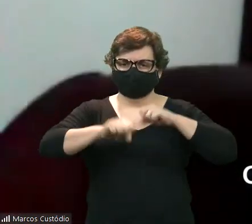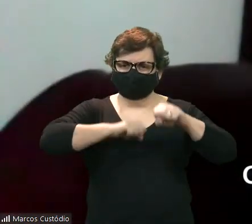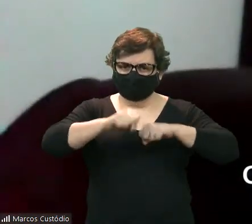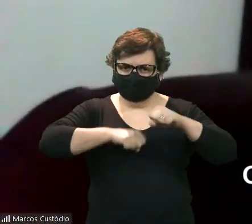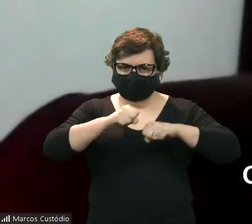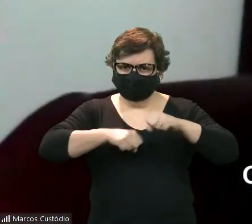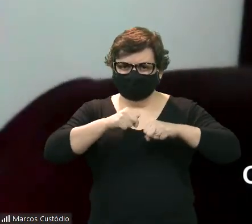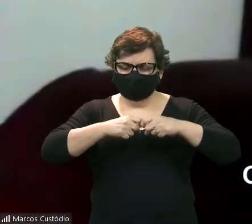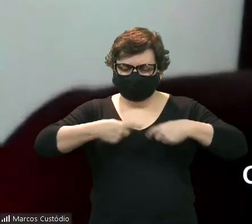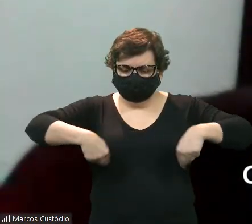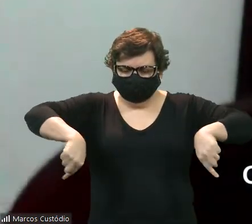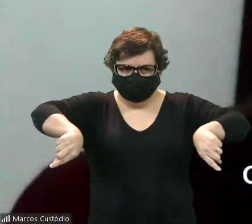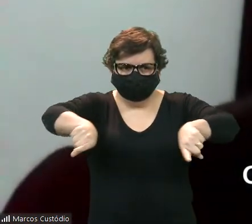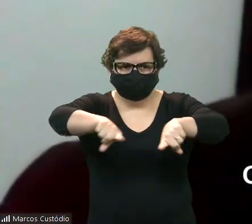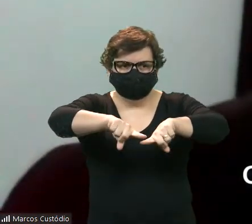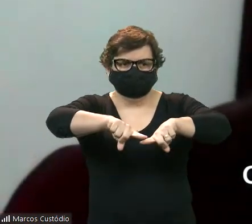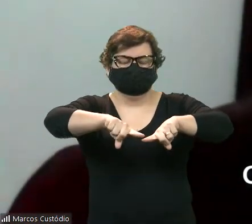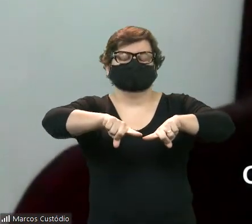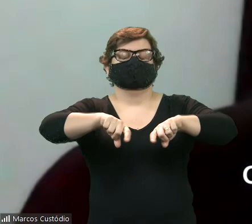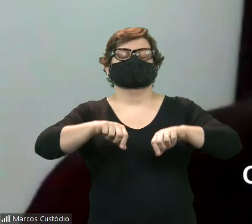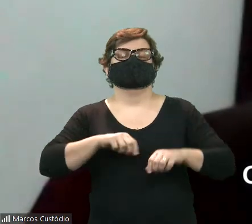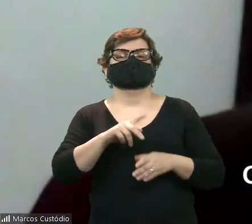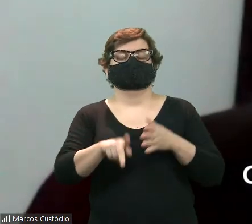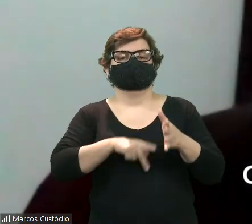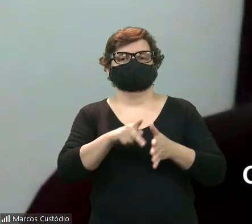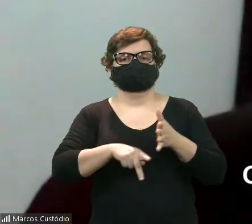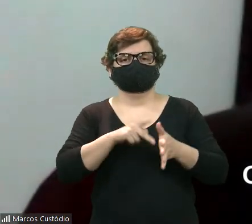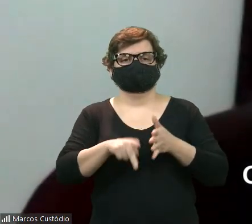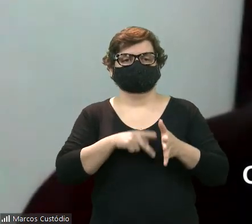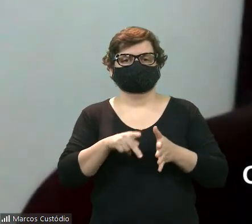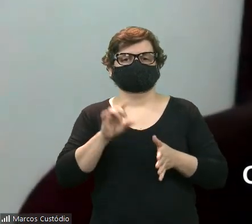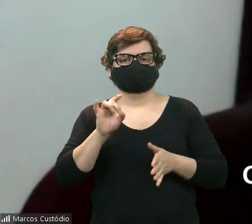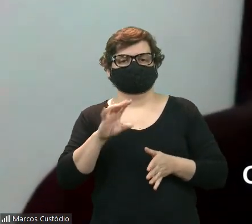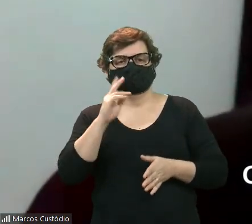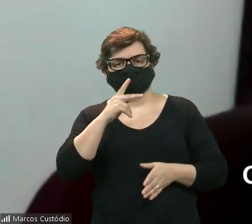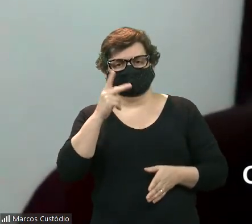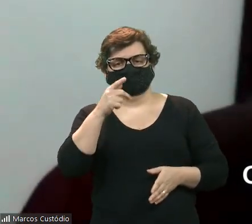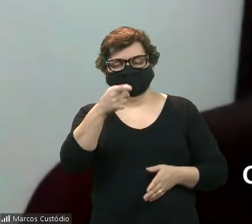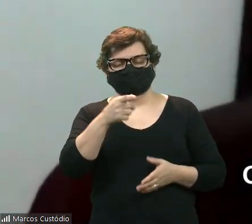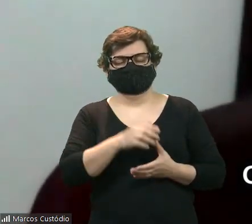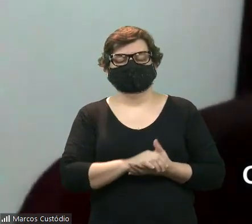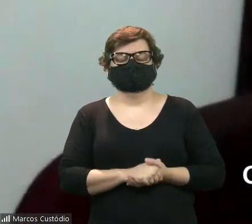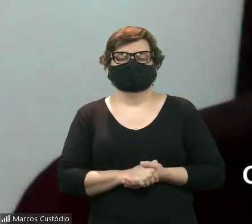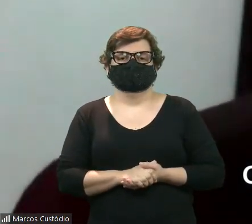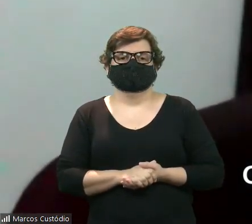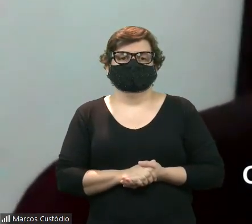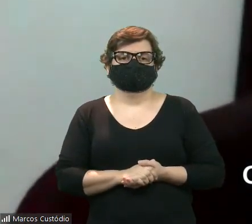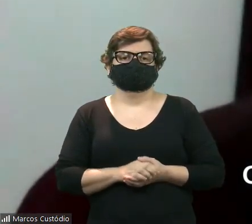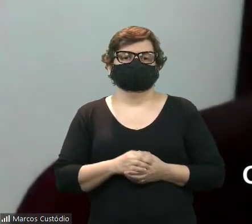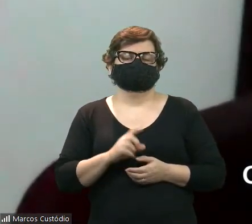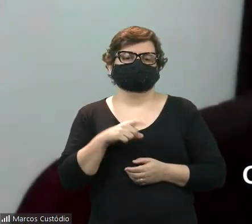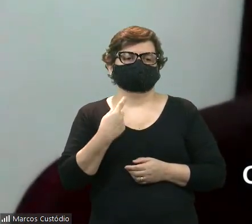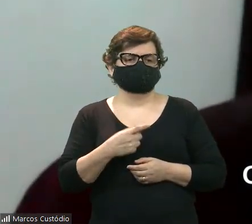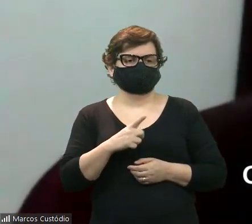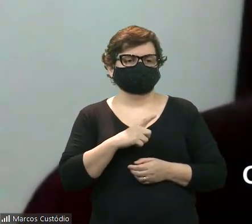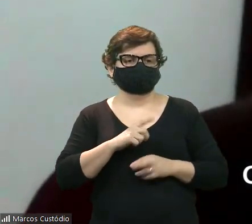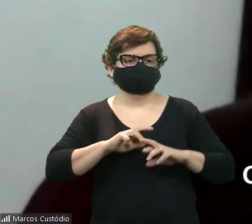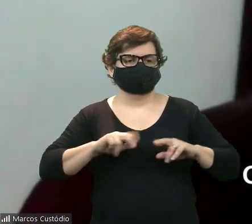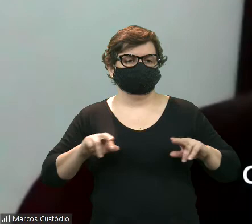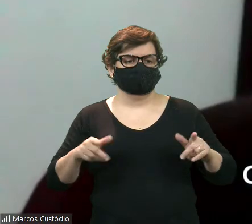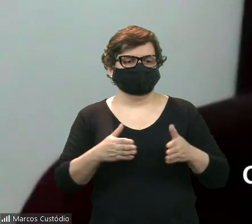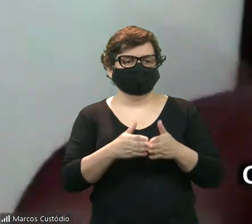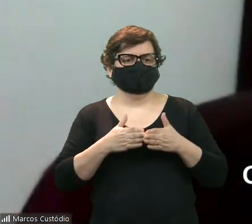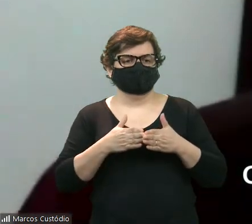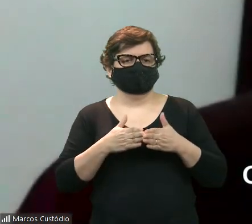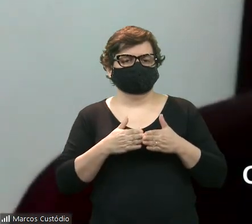na periférica, nas margens do trilho. Então, só fazendo esse destaque, que nós temos vários requerimentos nesse sentido, somando-se a tudo que foi